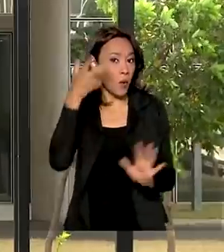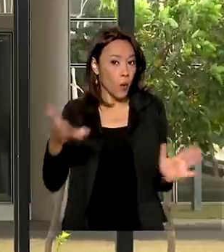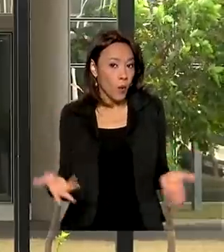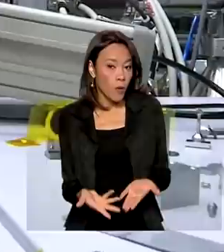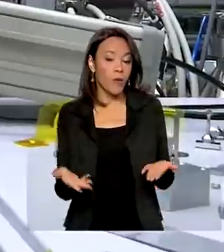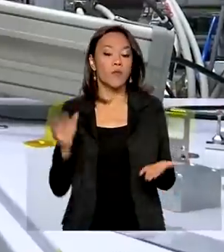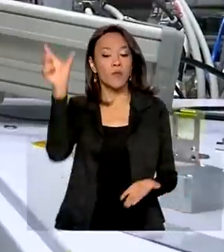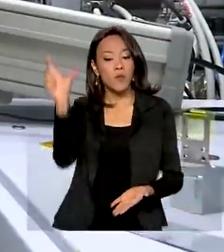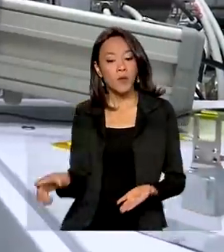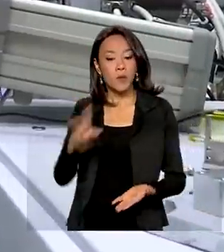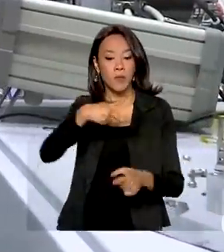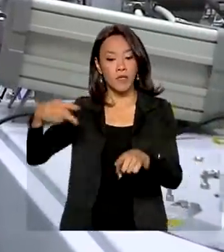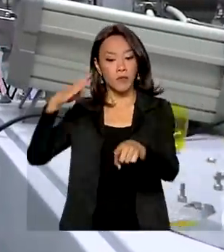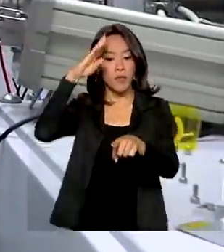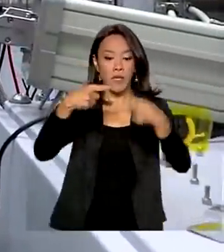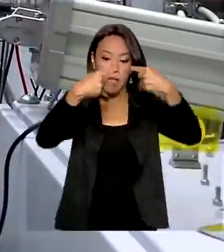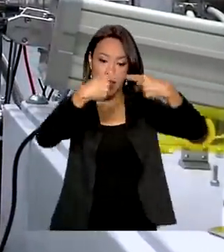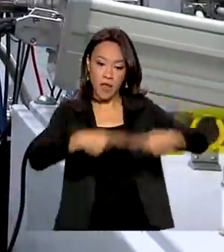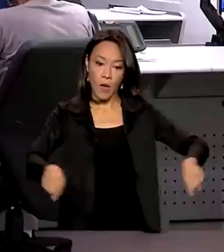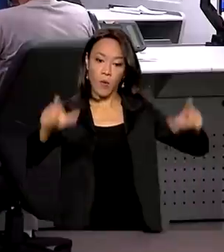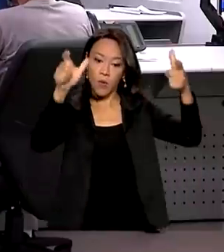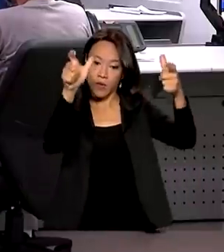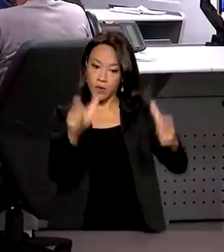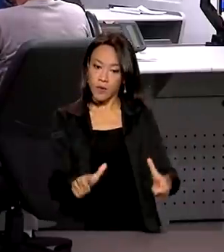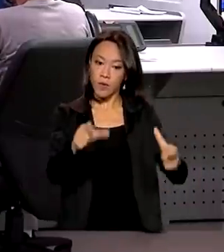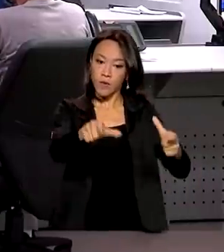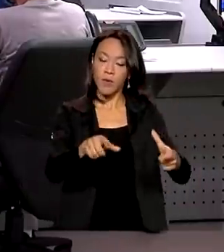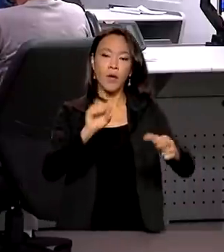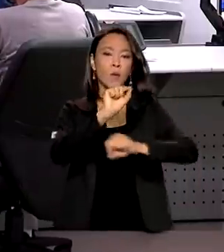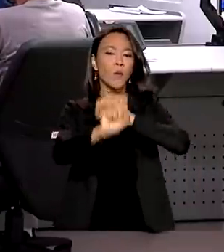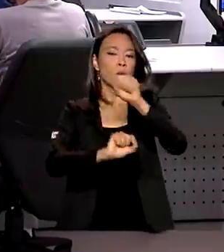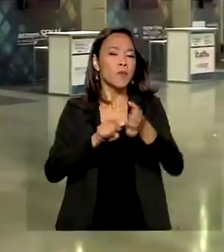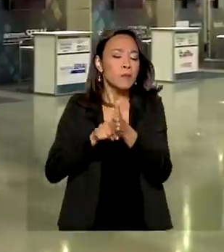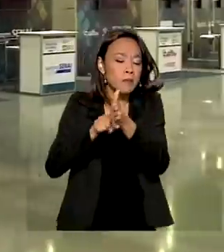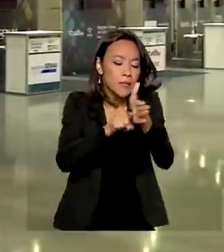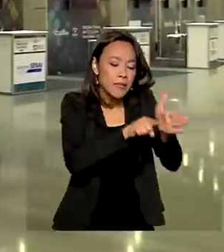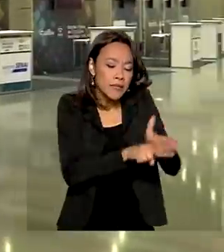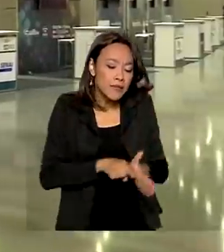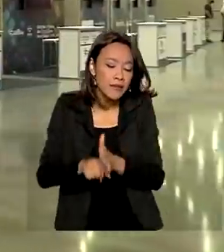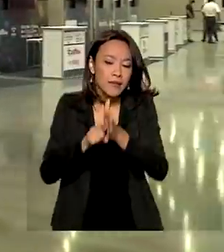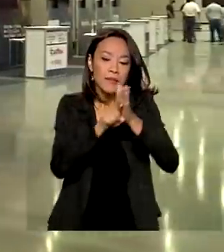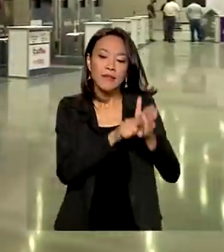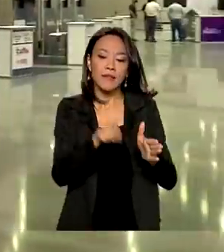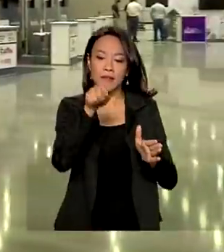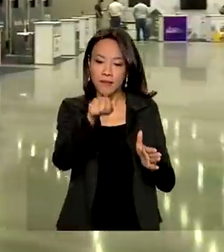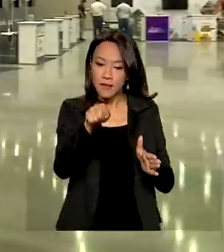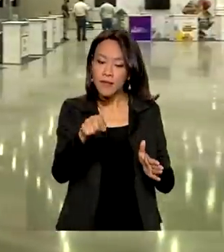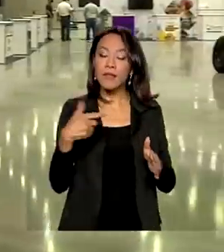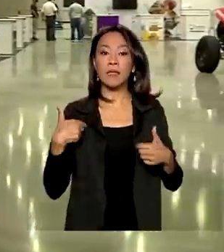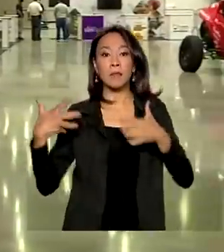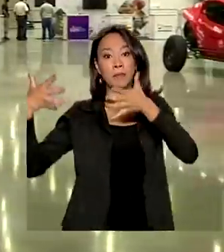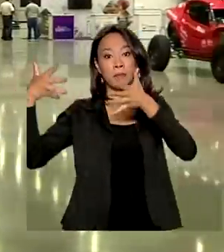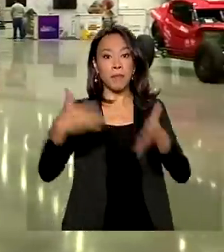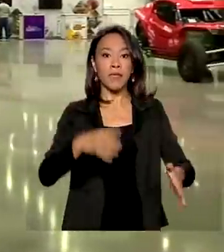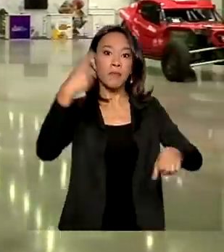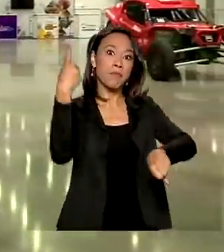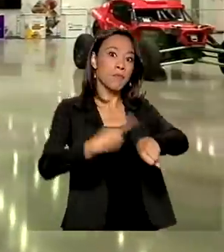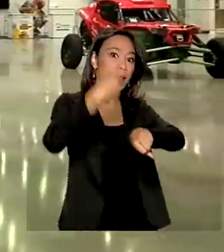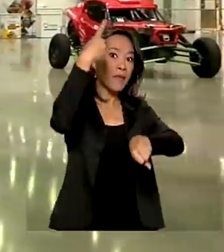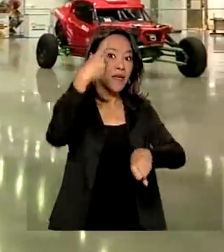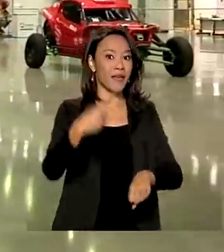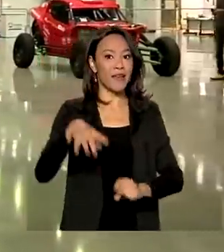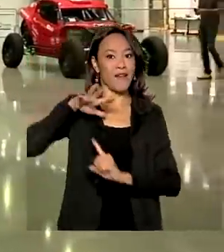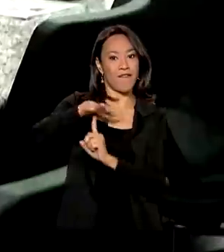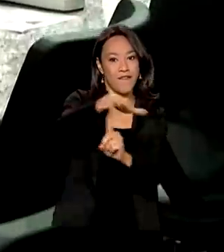Presidente Jair bolsonaro inaugura estações de pesquisa do acelerador de partículas brasileiro e participa da 1ª feira